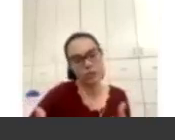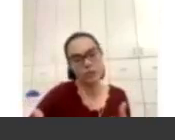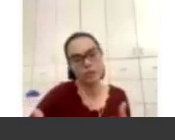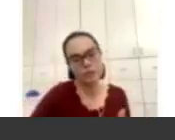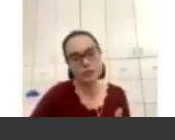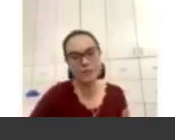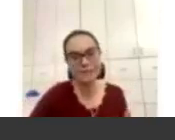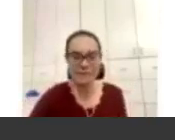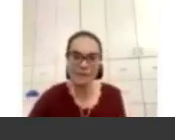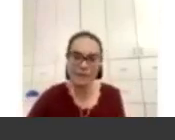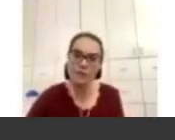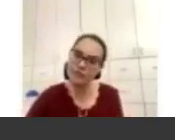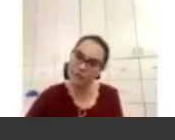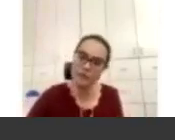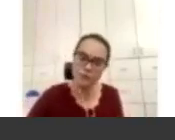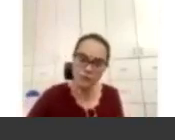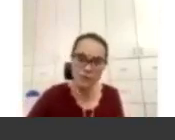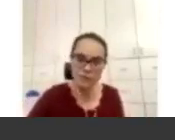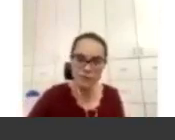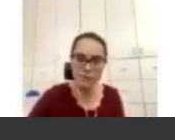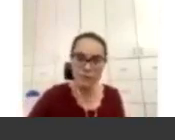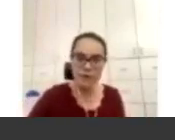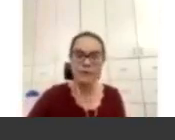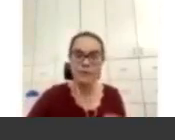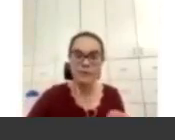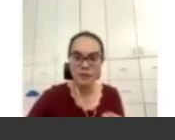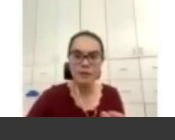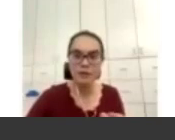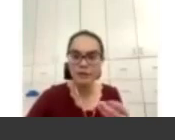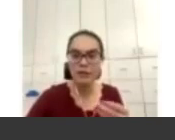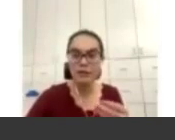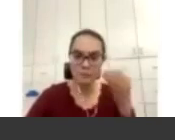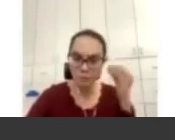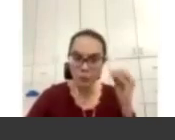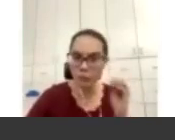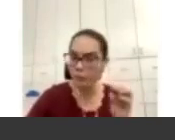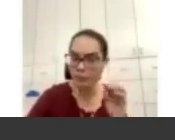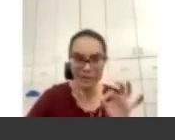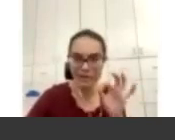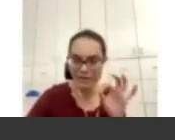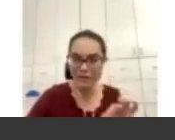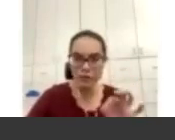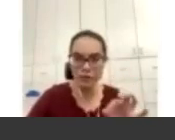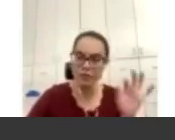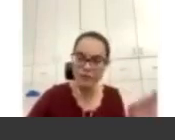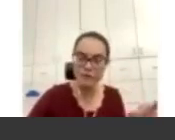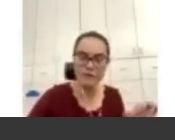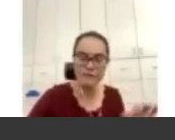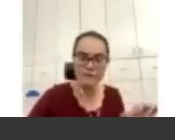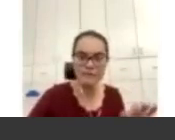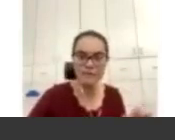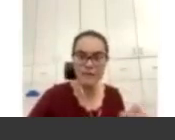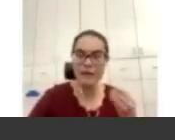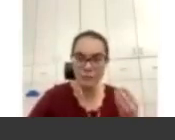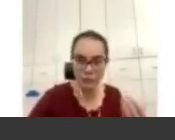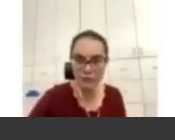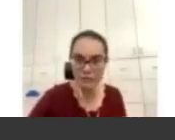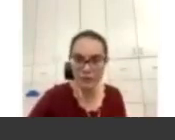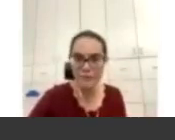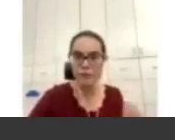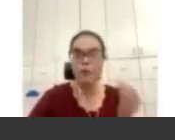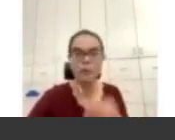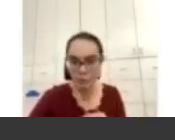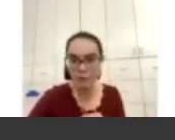aqui a gente já tem alguns processos de matriciamento que são internos do município. Mas eu acho que como ele já citou, inclusive na apresentação dele, vale